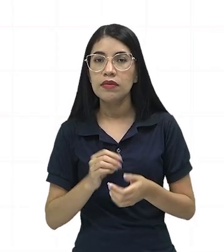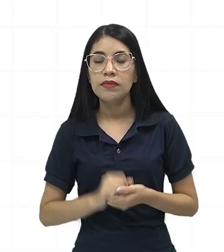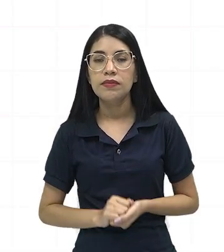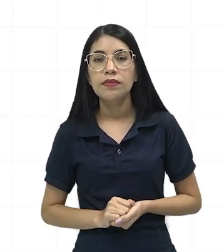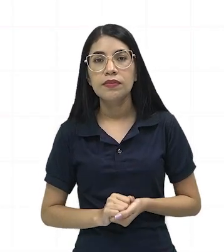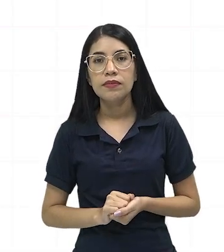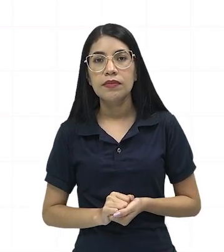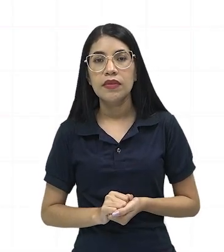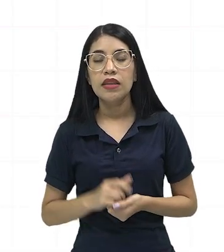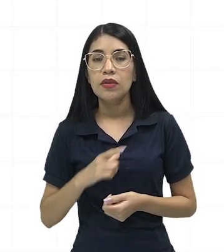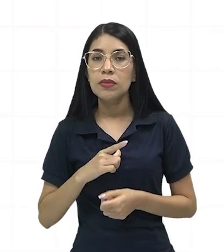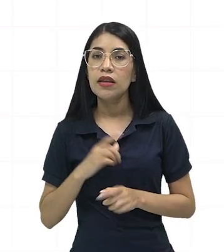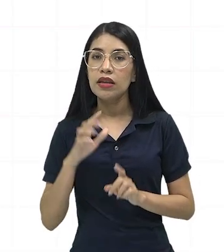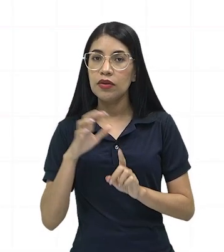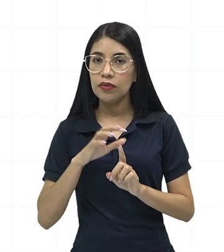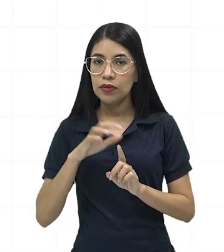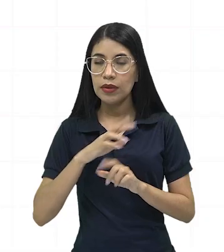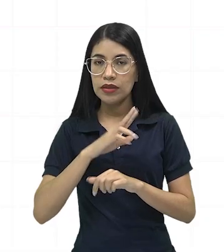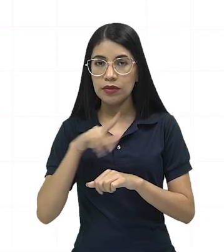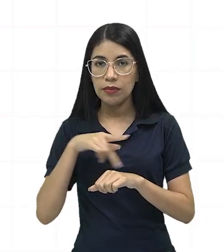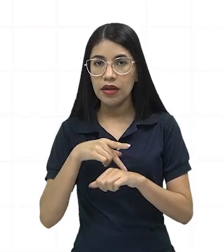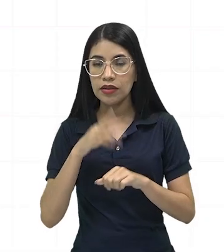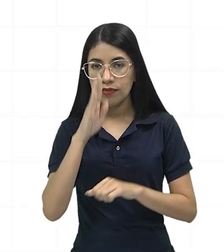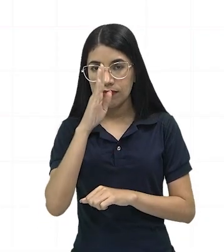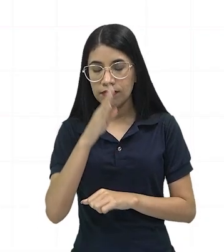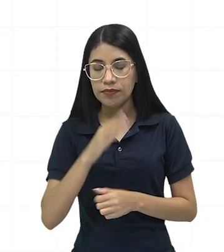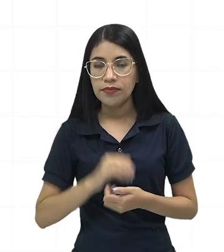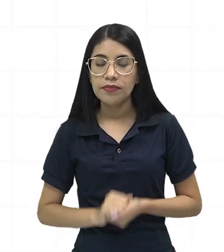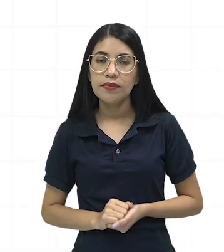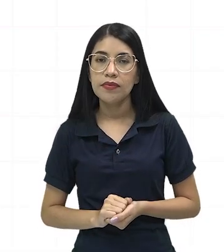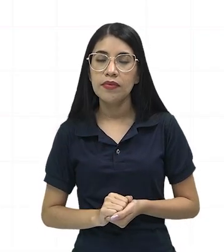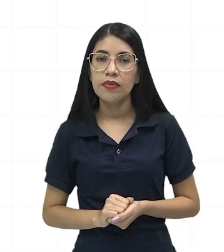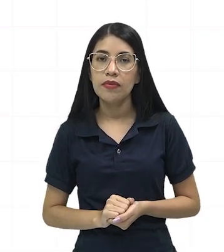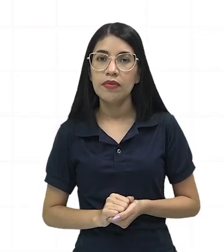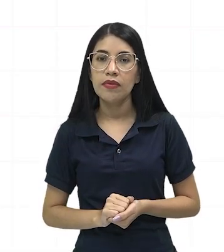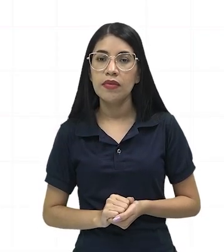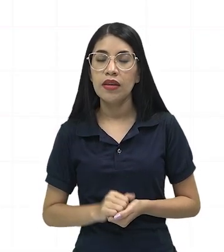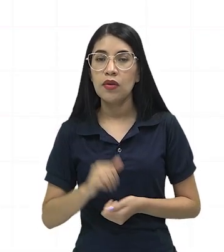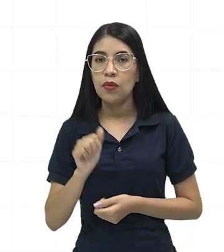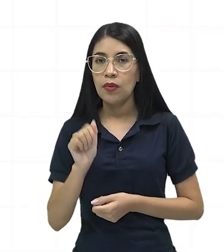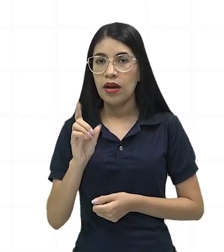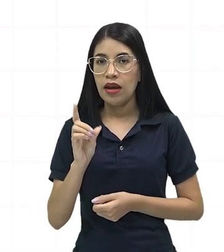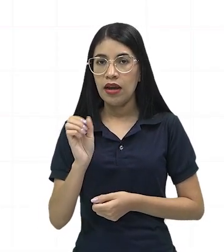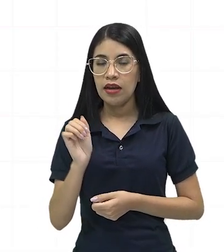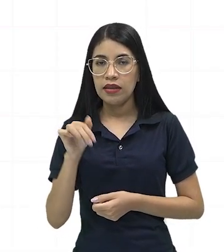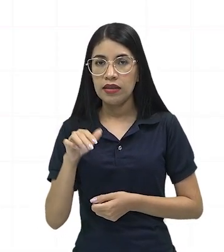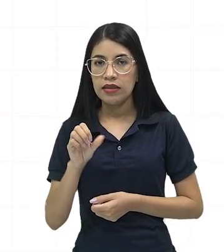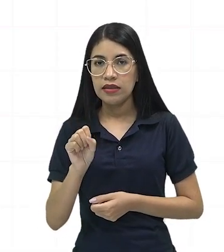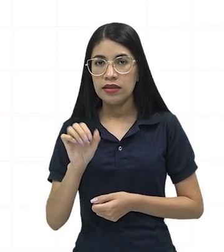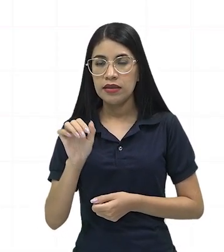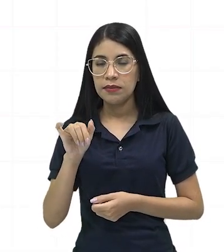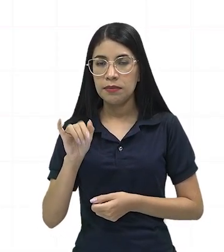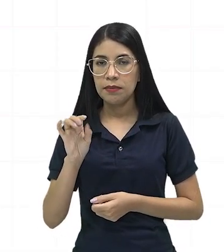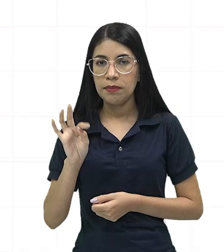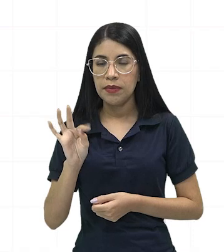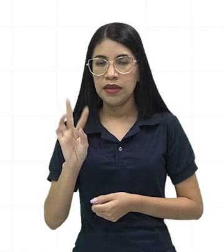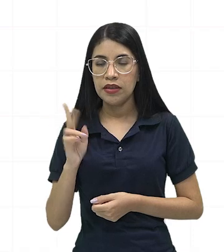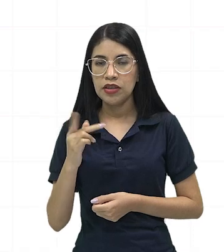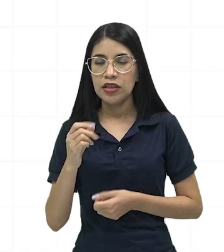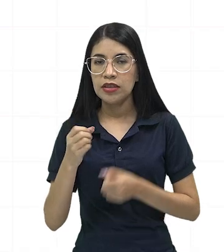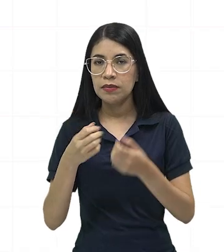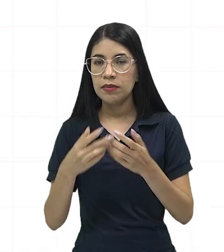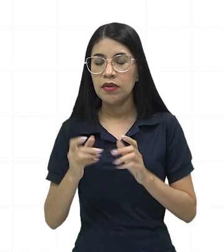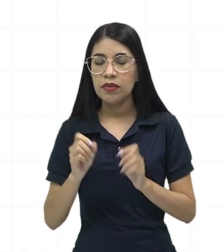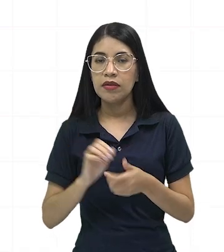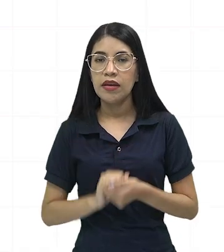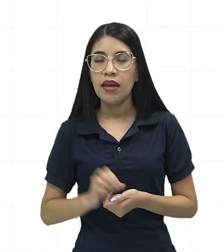vai ter a mãozinha ali do Estado, tá? Adam Smith vai chamar essa intervenção estatal, né, de